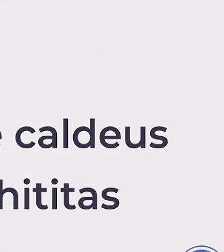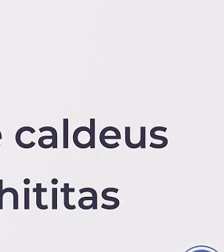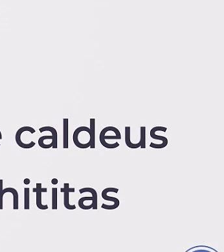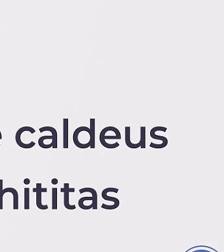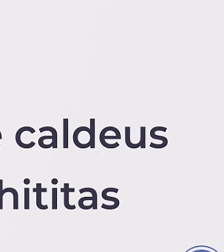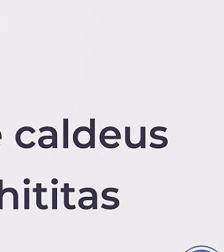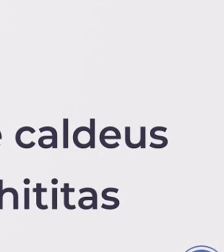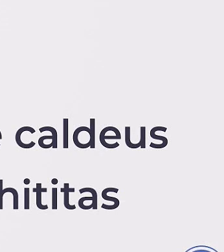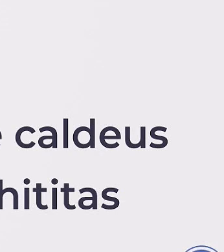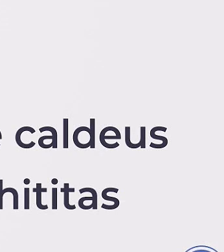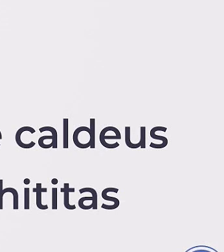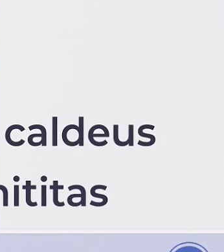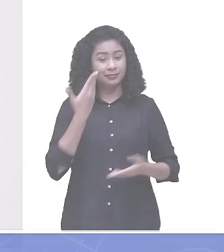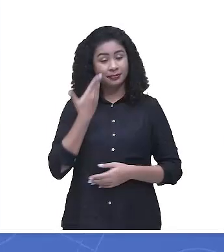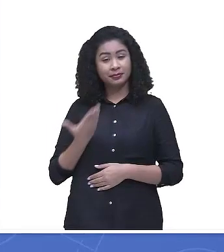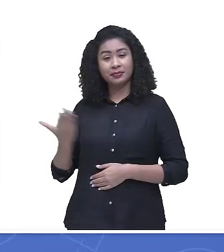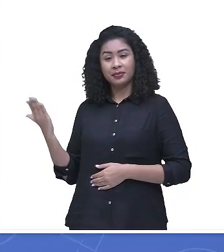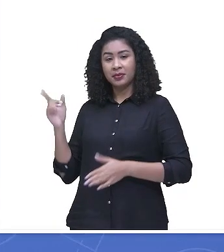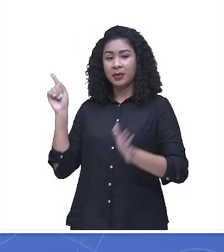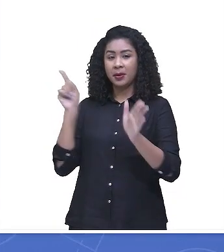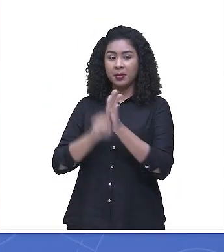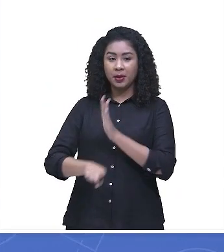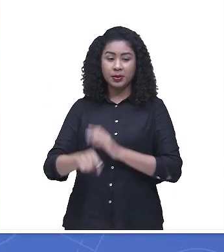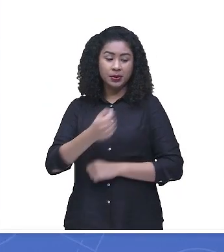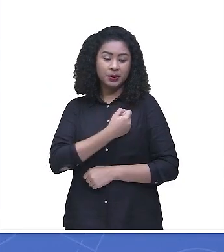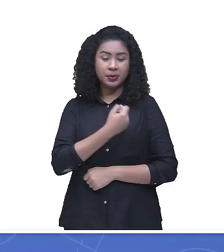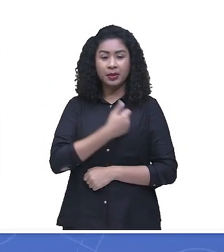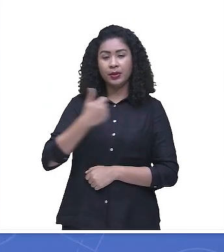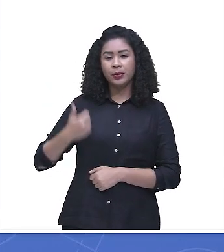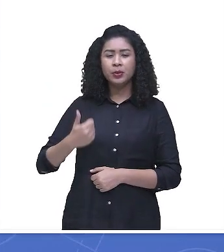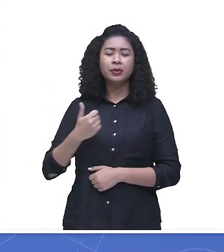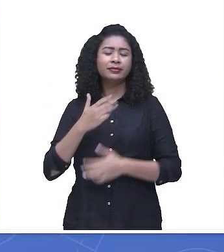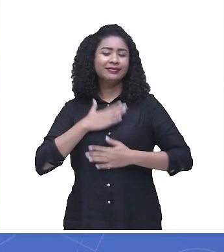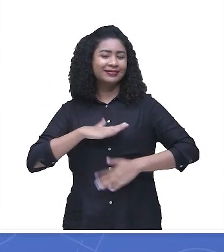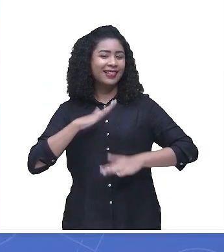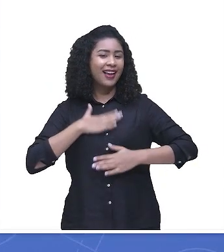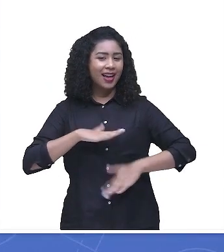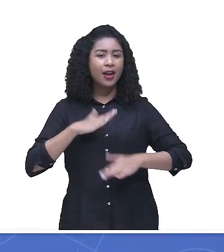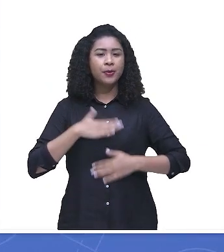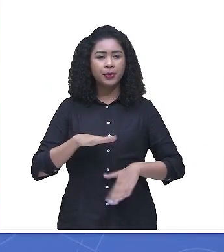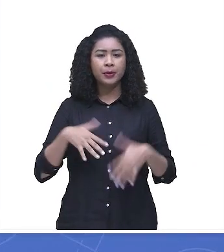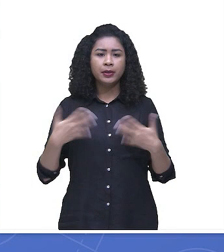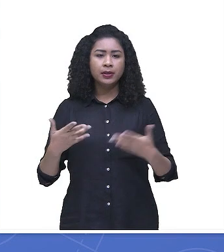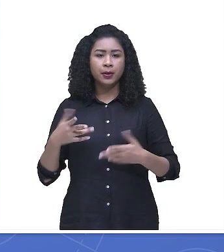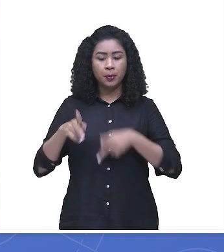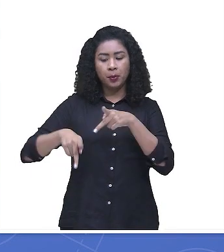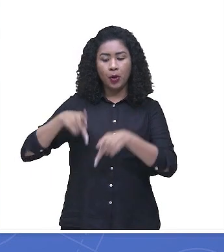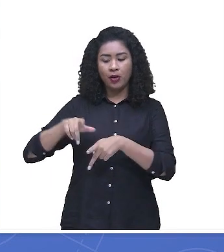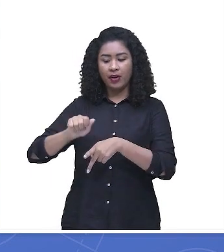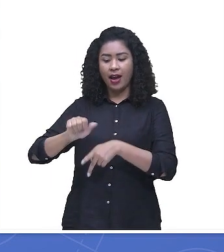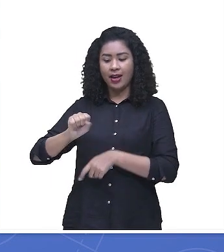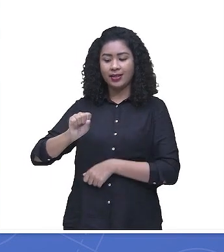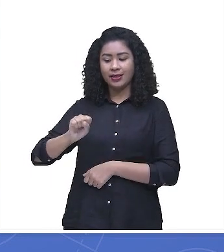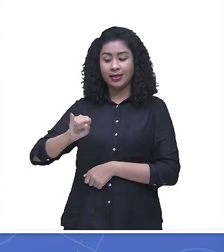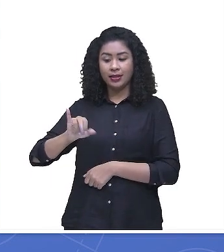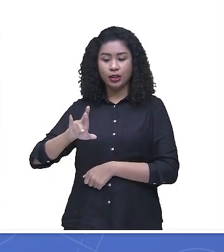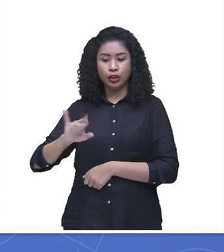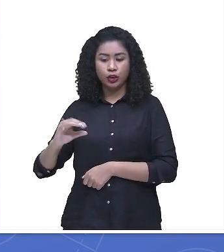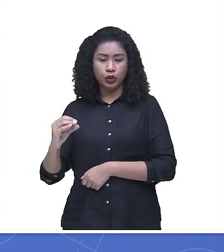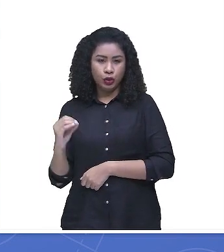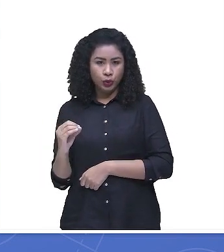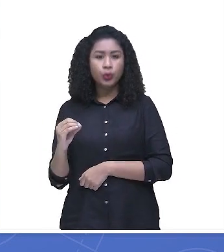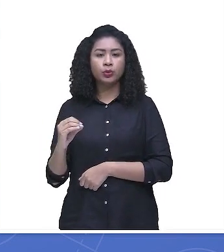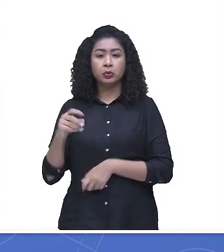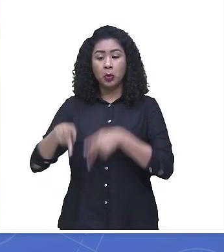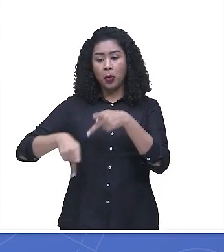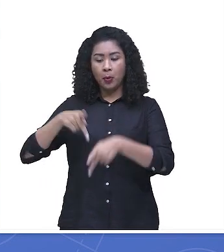Vejam bem, essa primeira questão é bem tranquila. Então, os assírios foram um dos povos mesopotâmicos que formaram o império na região entre 1300 e